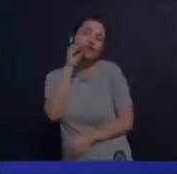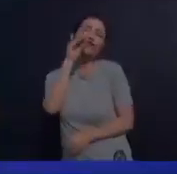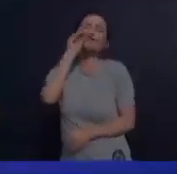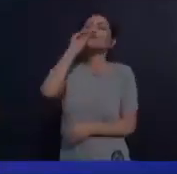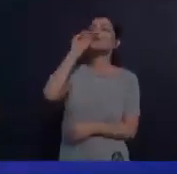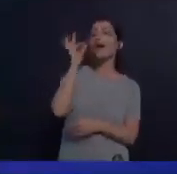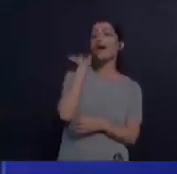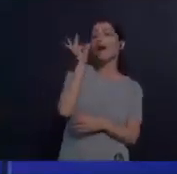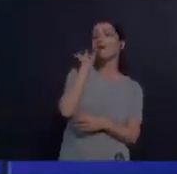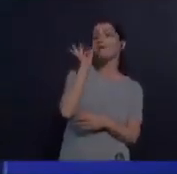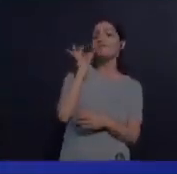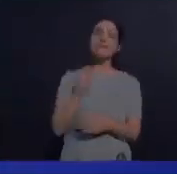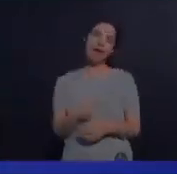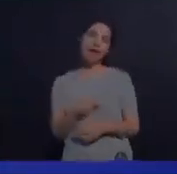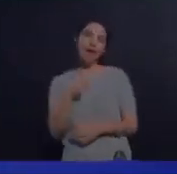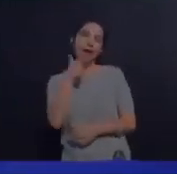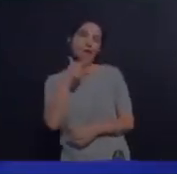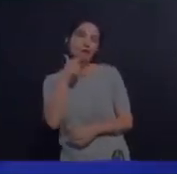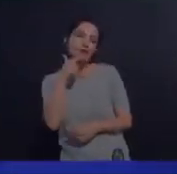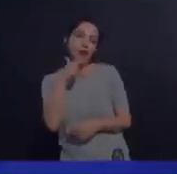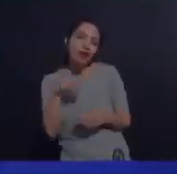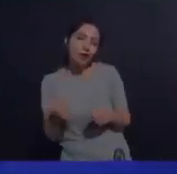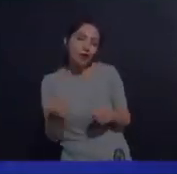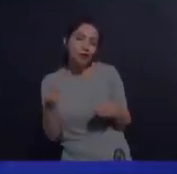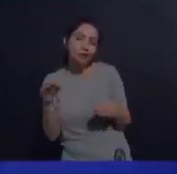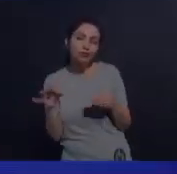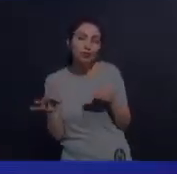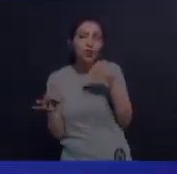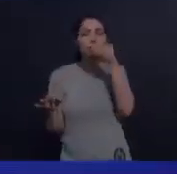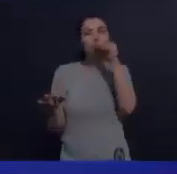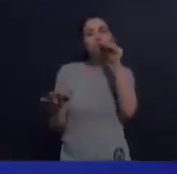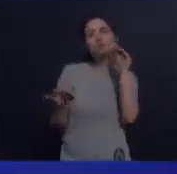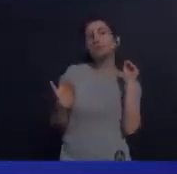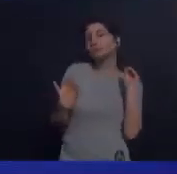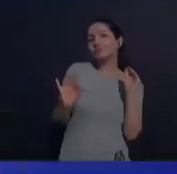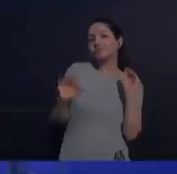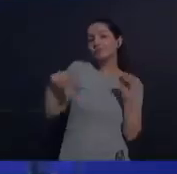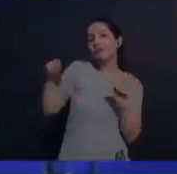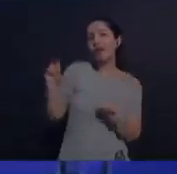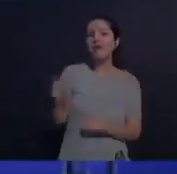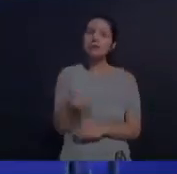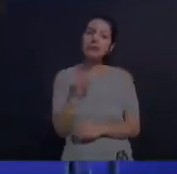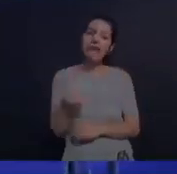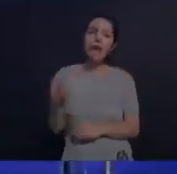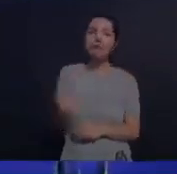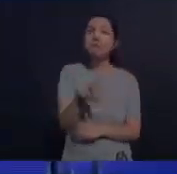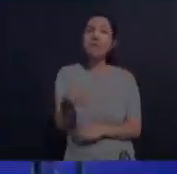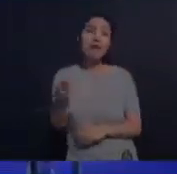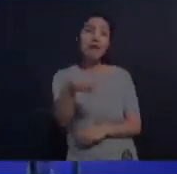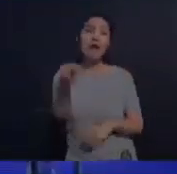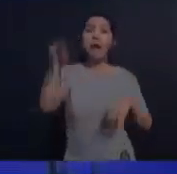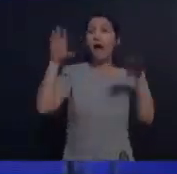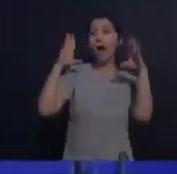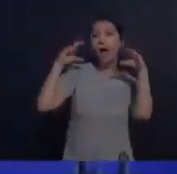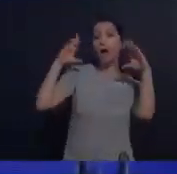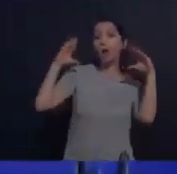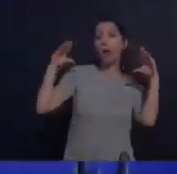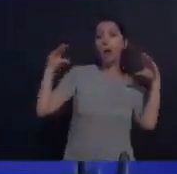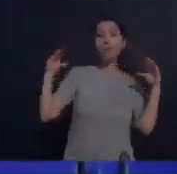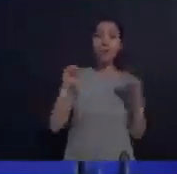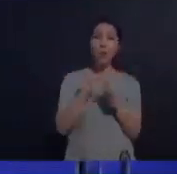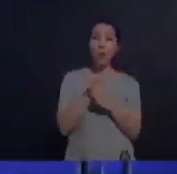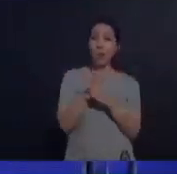ae você me caminhadinha a equipe deles que maravilha e ali no meu lugar de conforto de segurança tudo